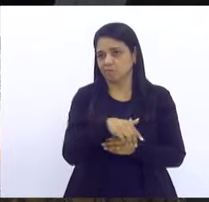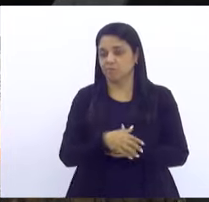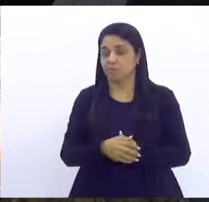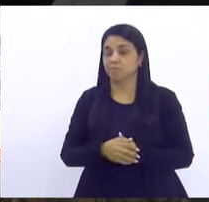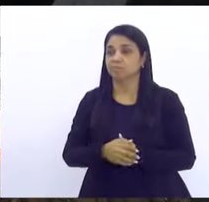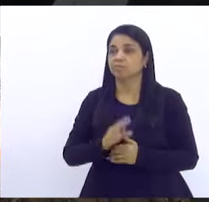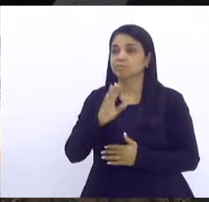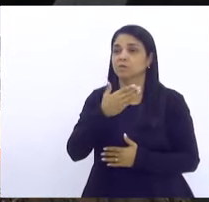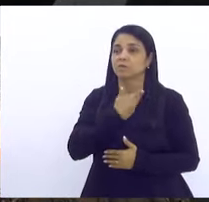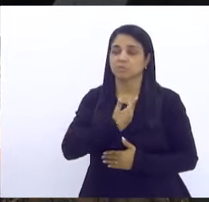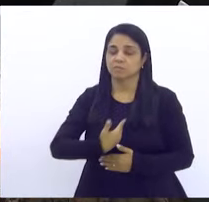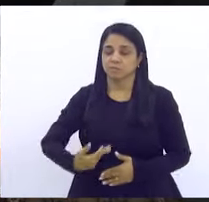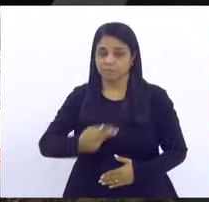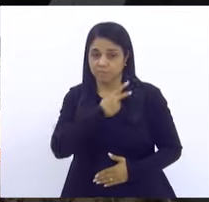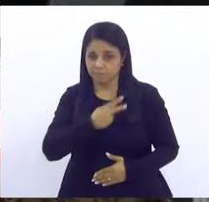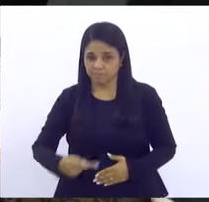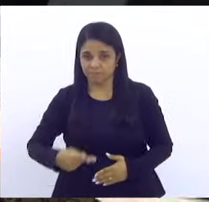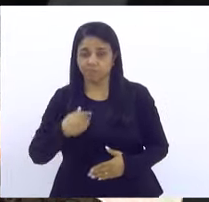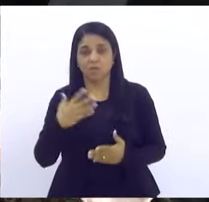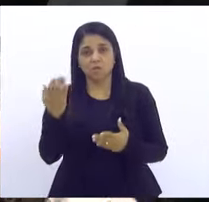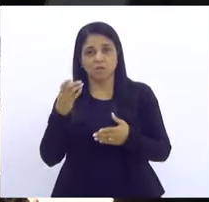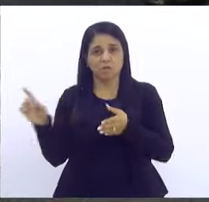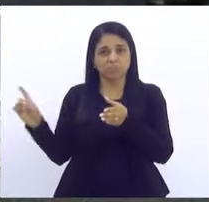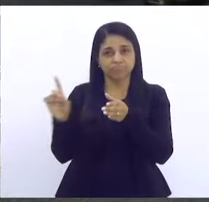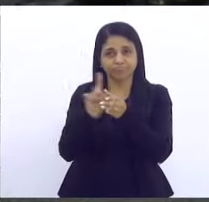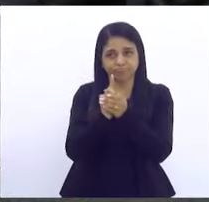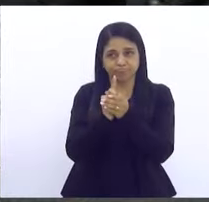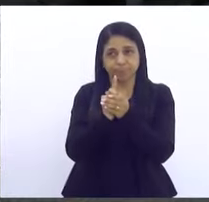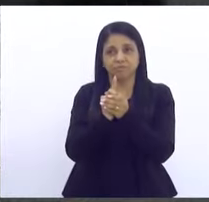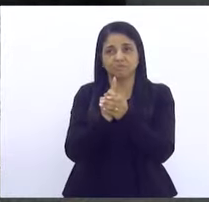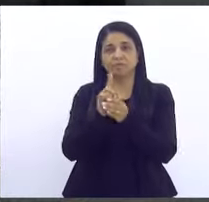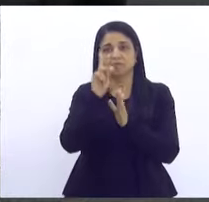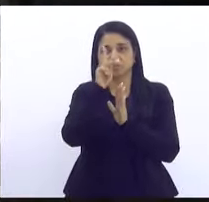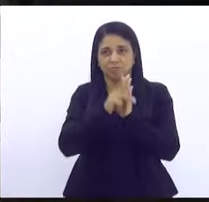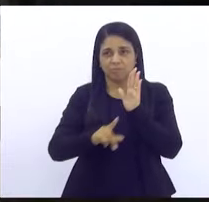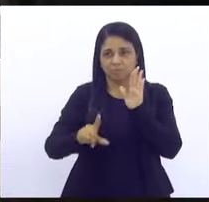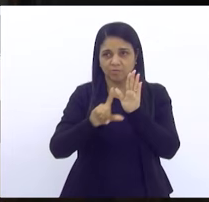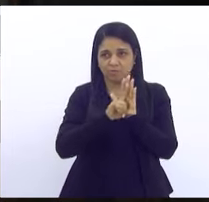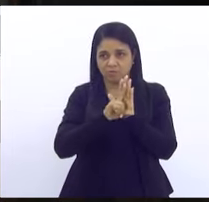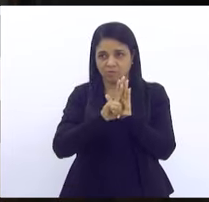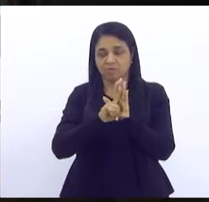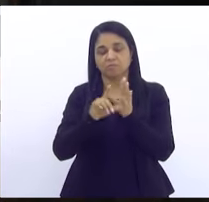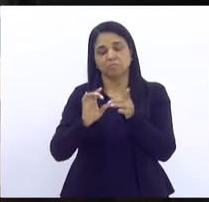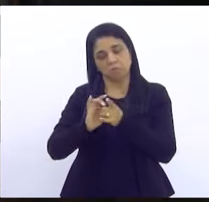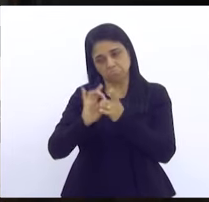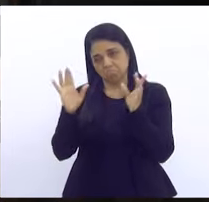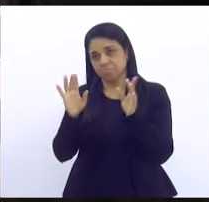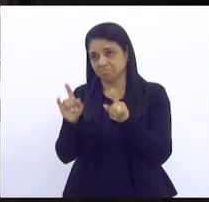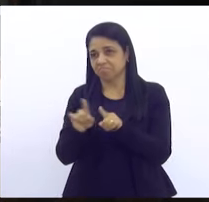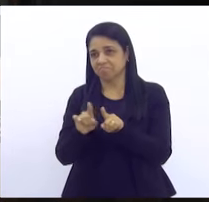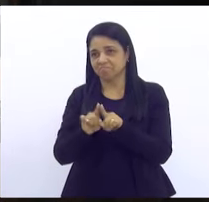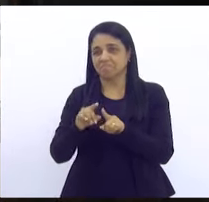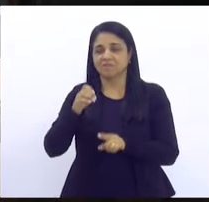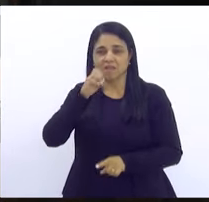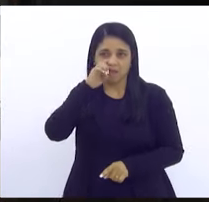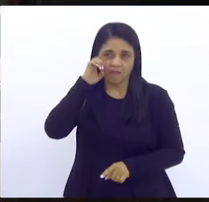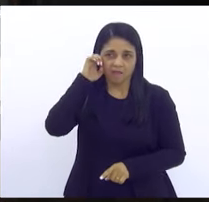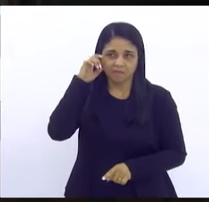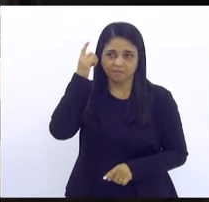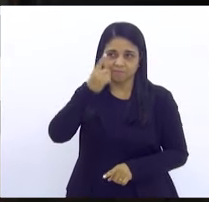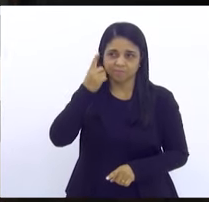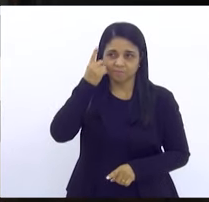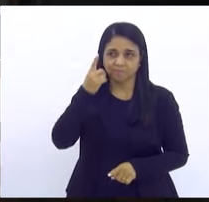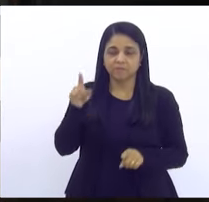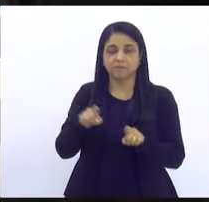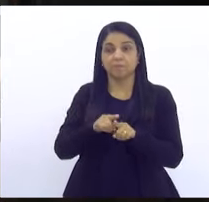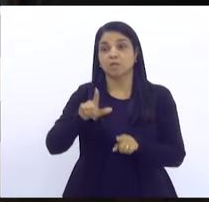Presidenta, queria pedir a autoria do projeto com a autoria, deputado Vitor Júnior. É, concedida pelo autor também, a deputada Élica Takimoto, a